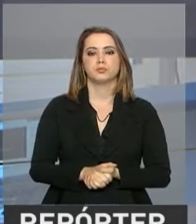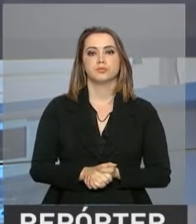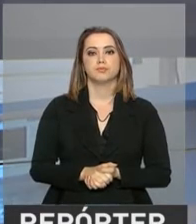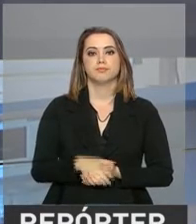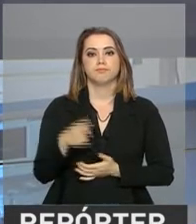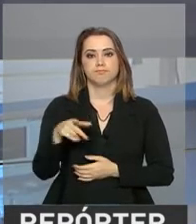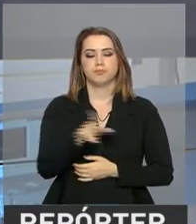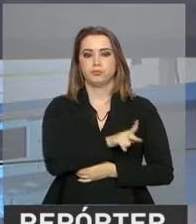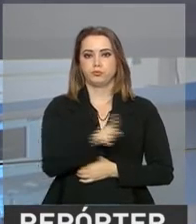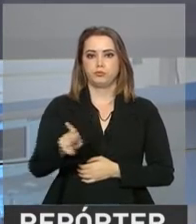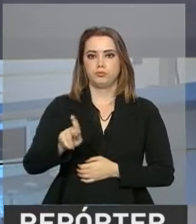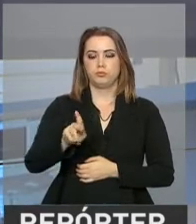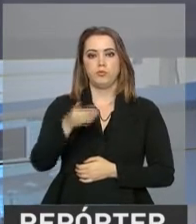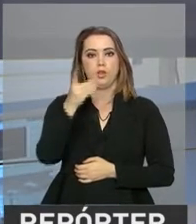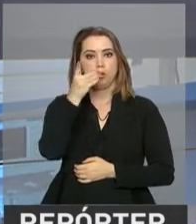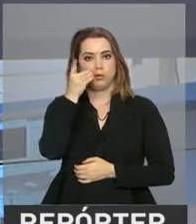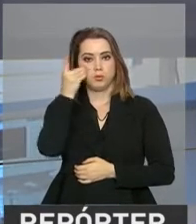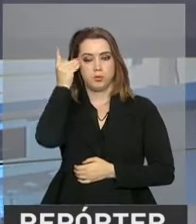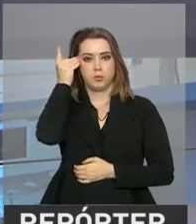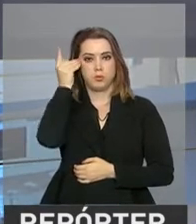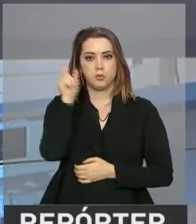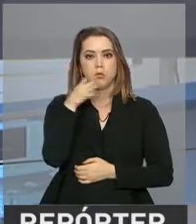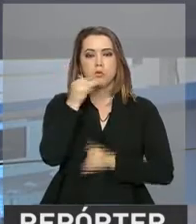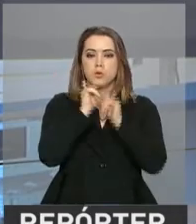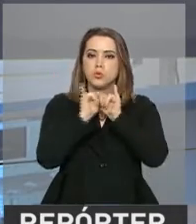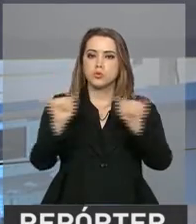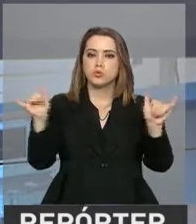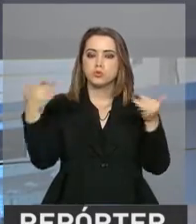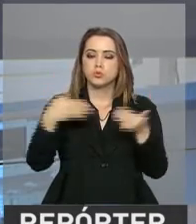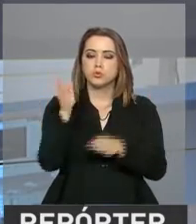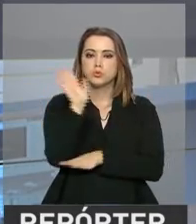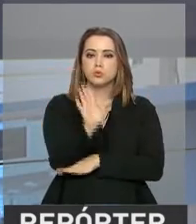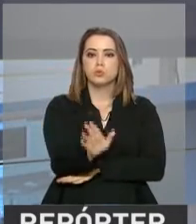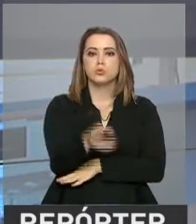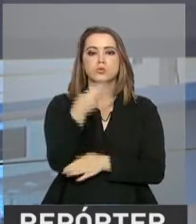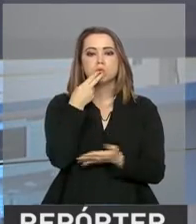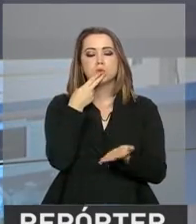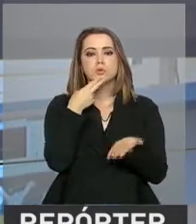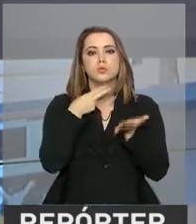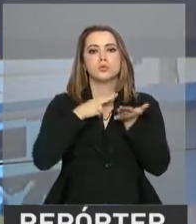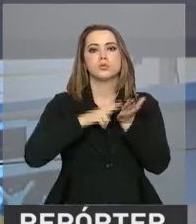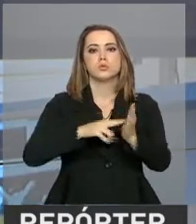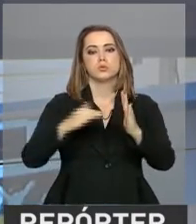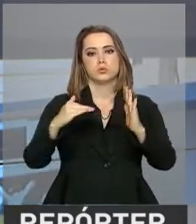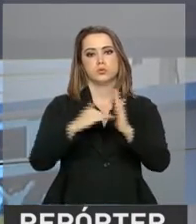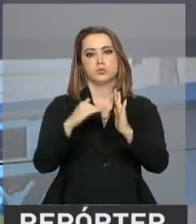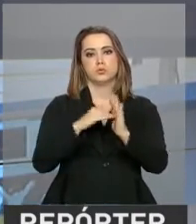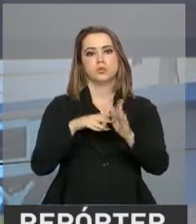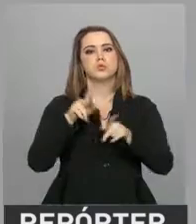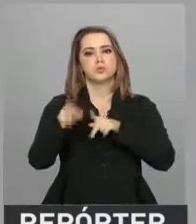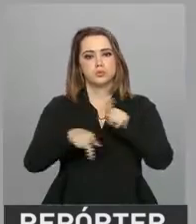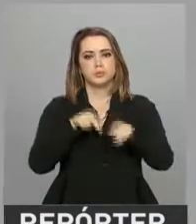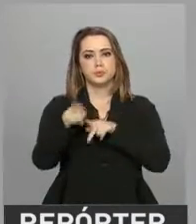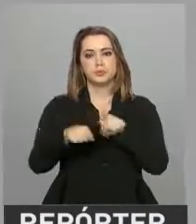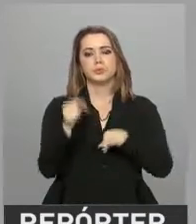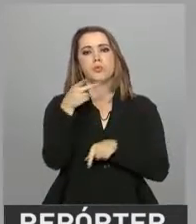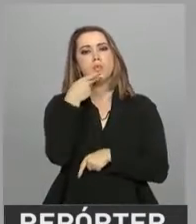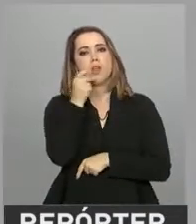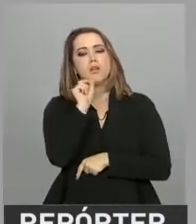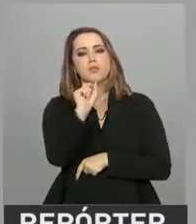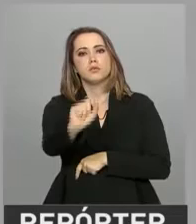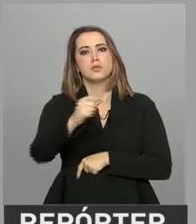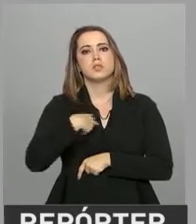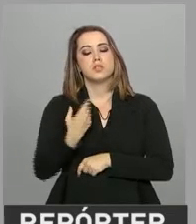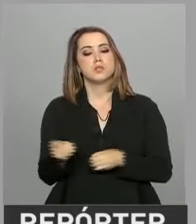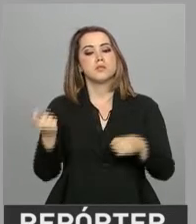E a presidente afastada Dilma Rousseff divulgou nesta tarde uma mensagem para o Senado e a população. Na carta, Dilma afirma